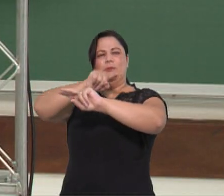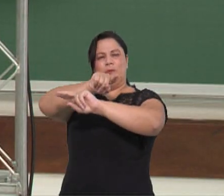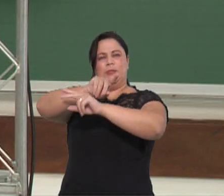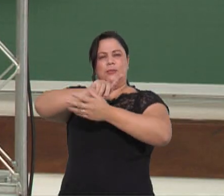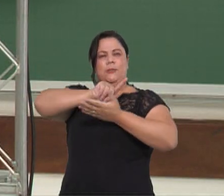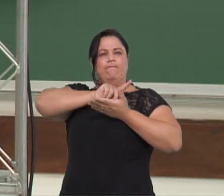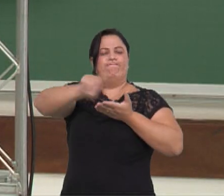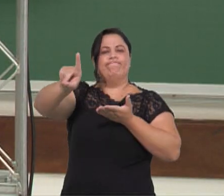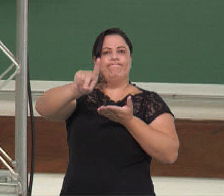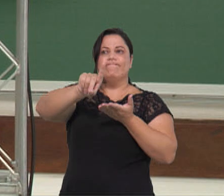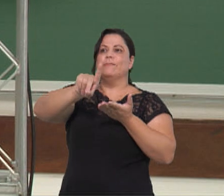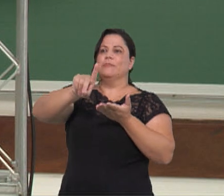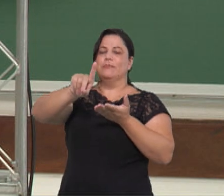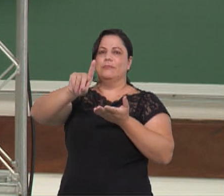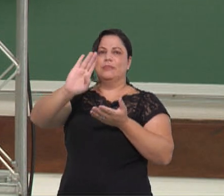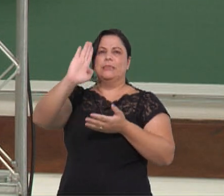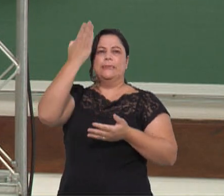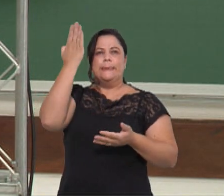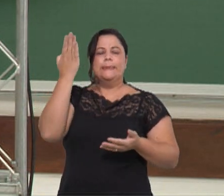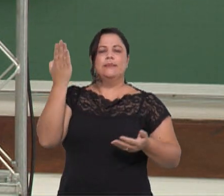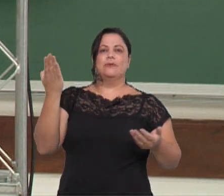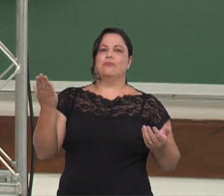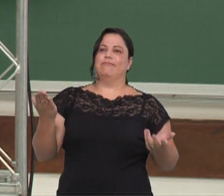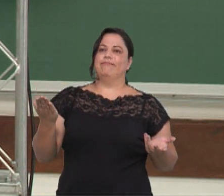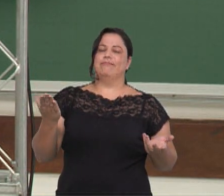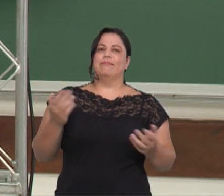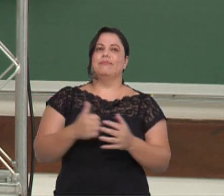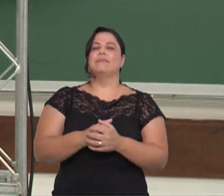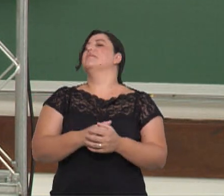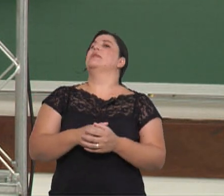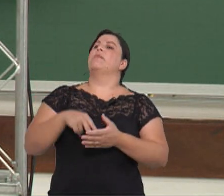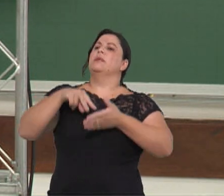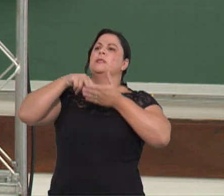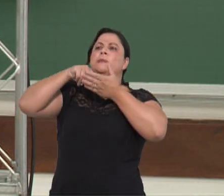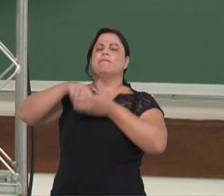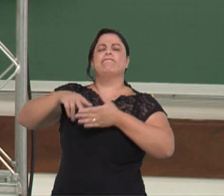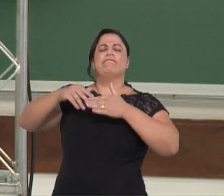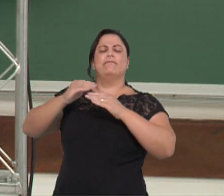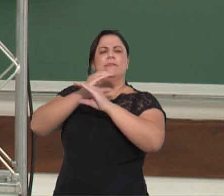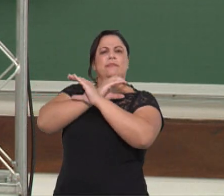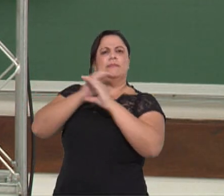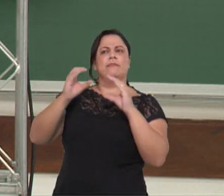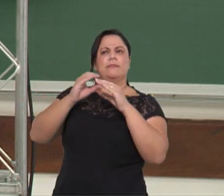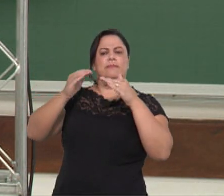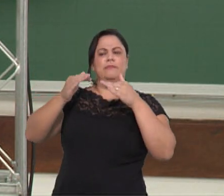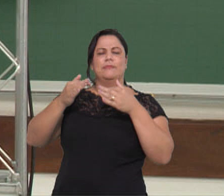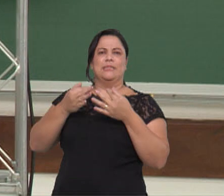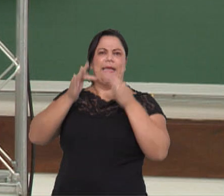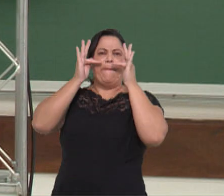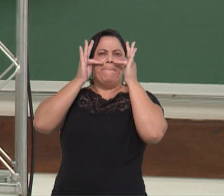final. A questão é, o que é necessário para que